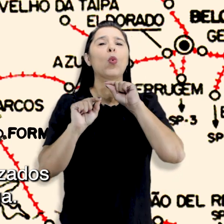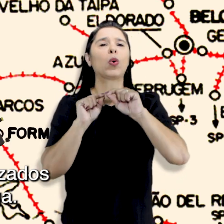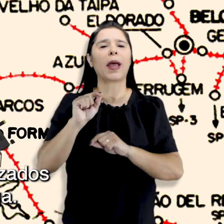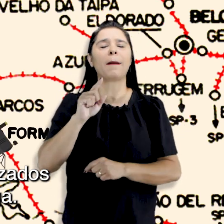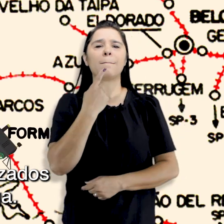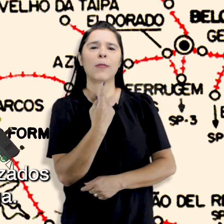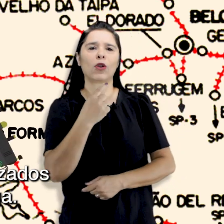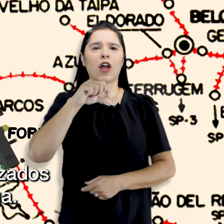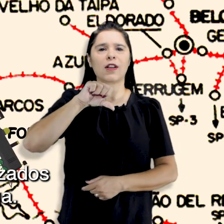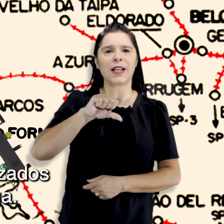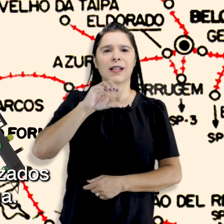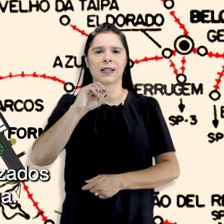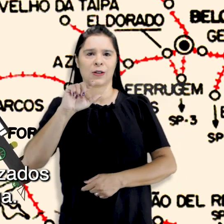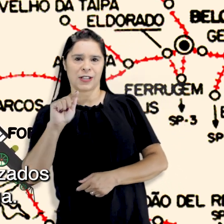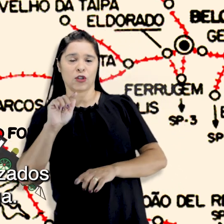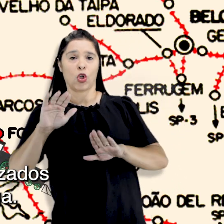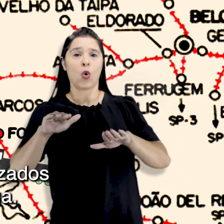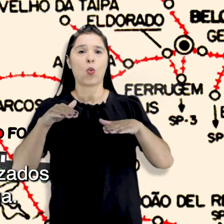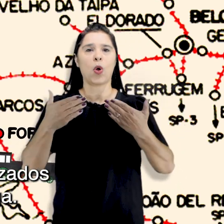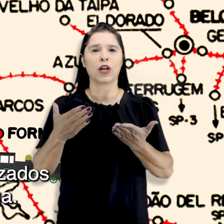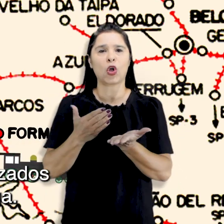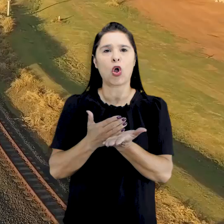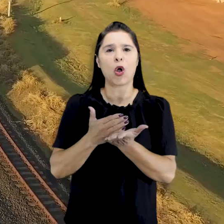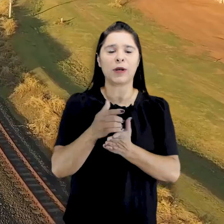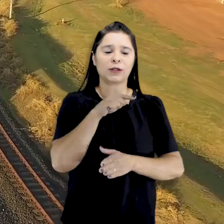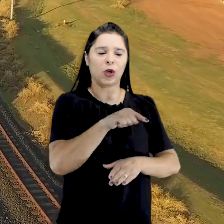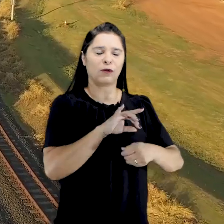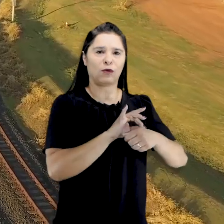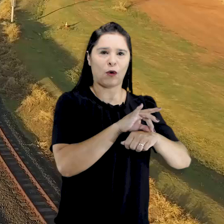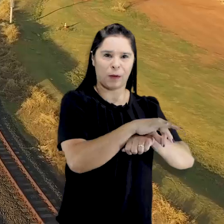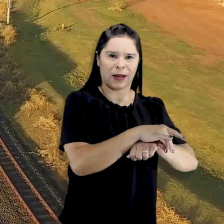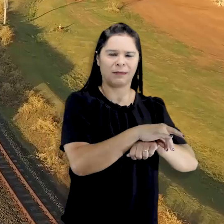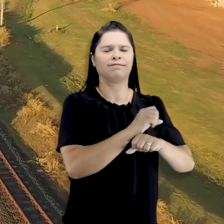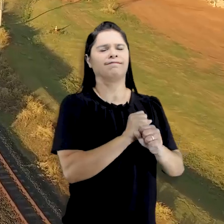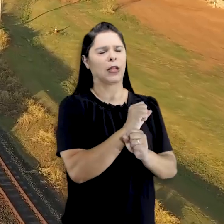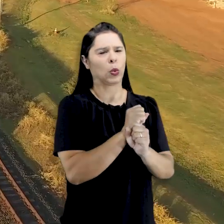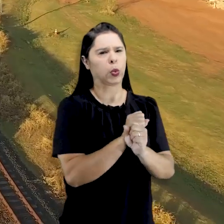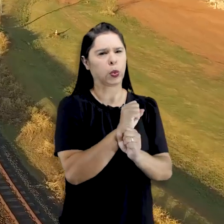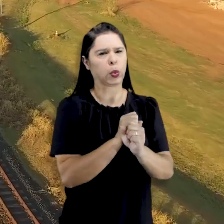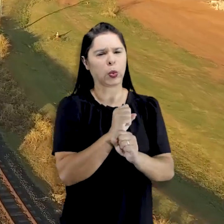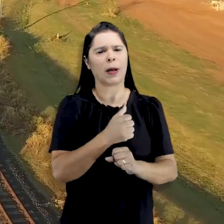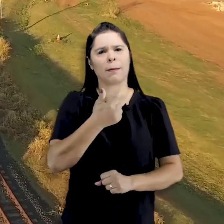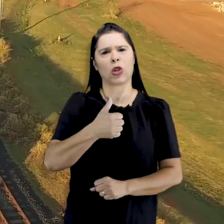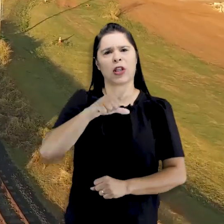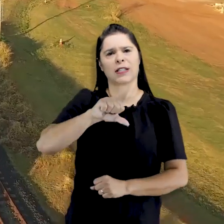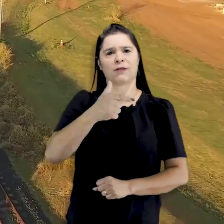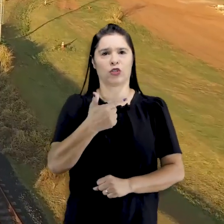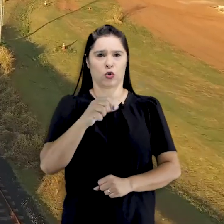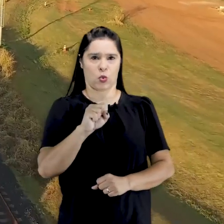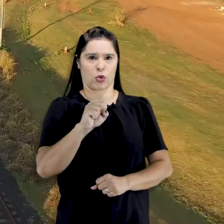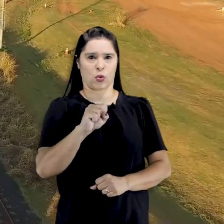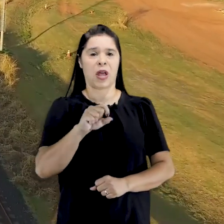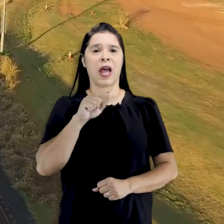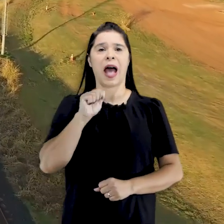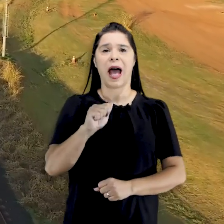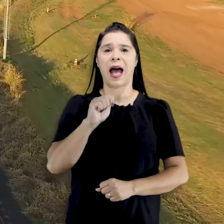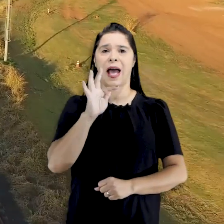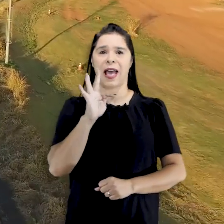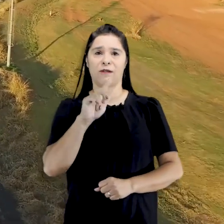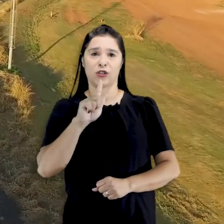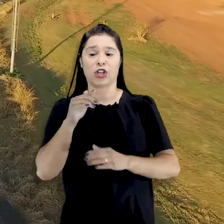em 1907, quando chegou em Formiga. Alguns anos mais tarde, em 1928, a